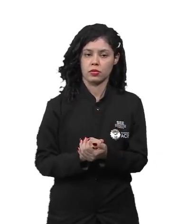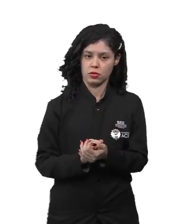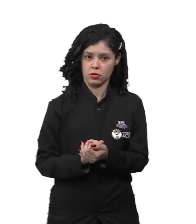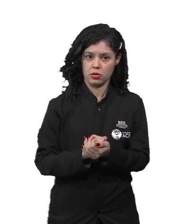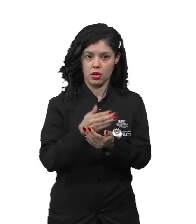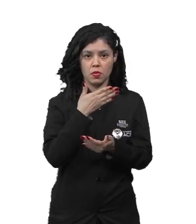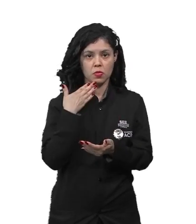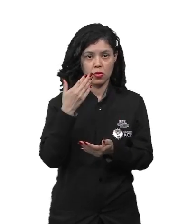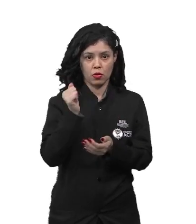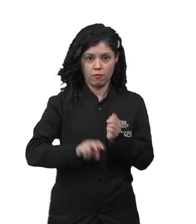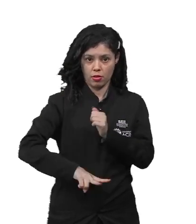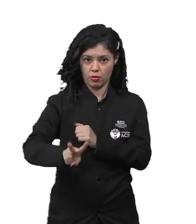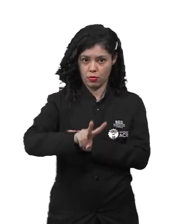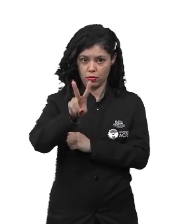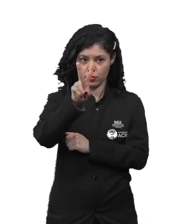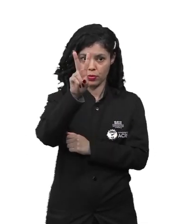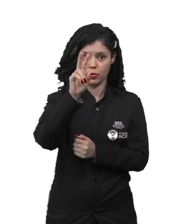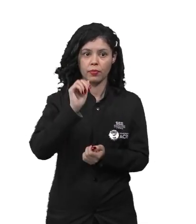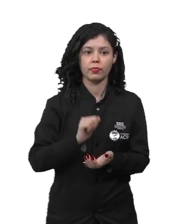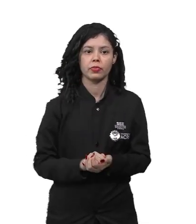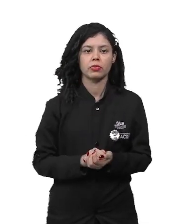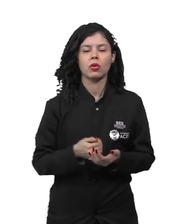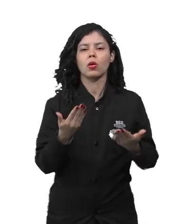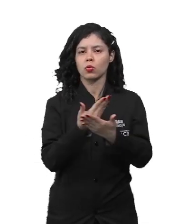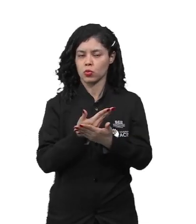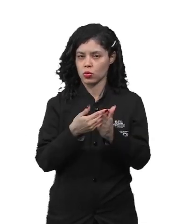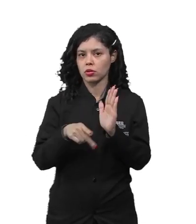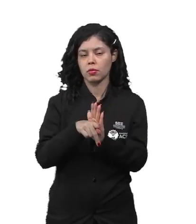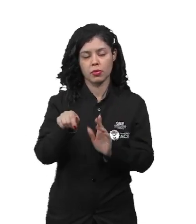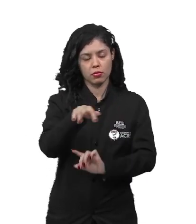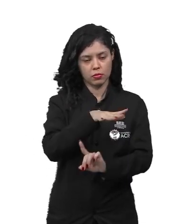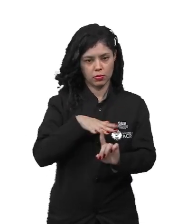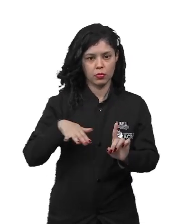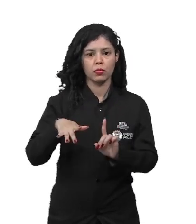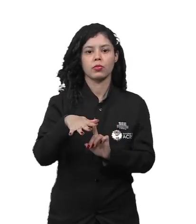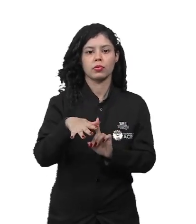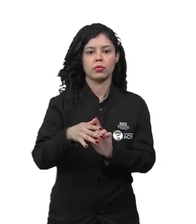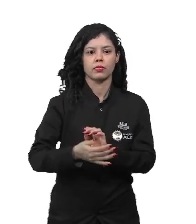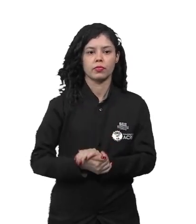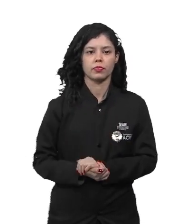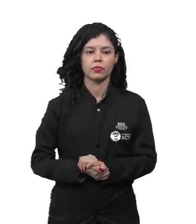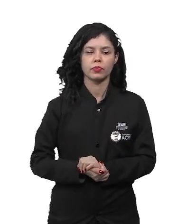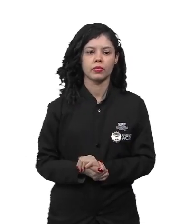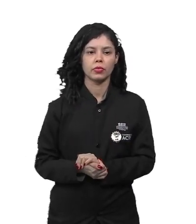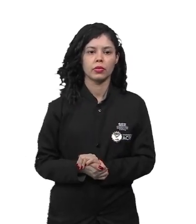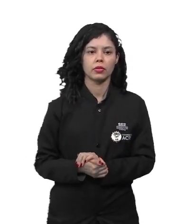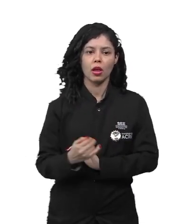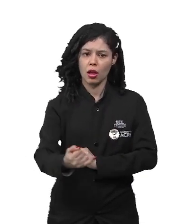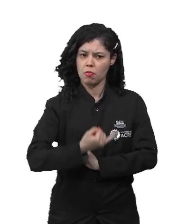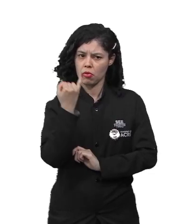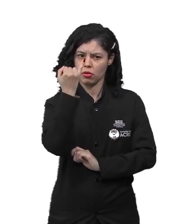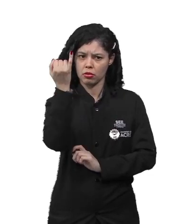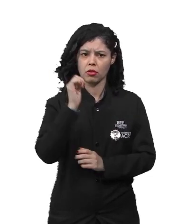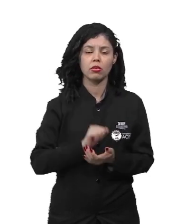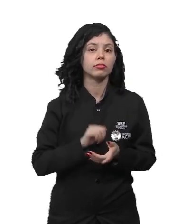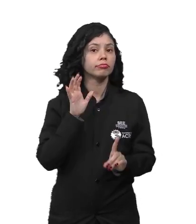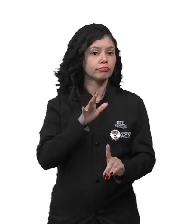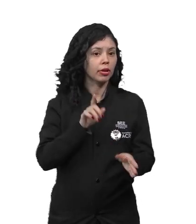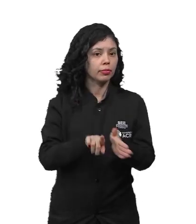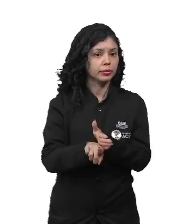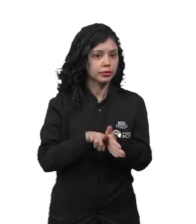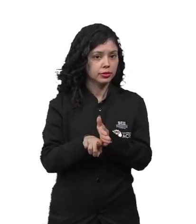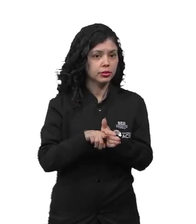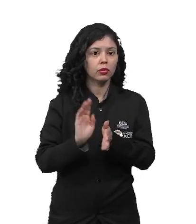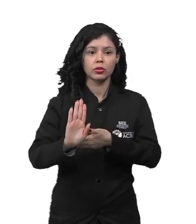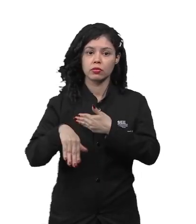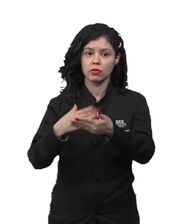em recursos valiosos e contribuindo para a preservação do meio ambiente. É fundamental incentivar a